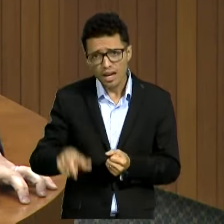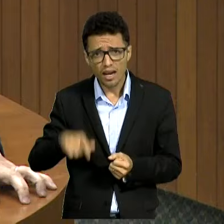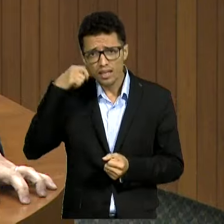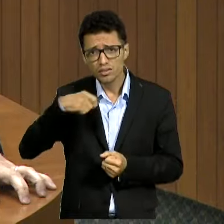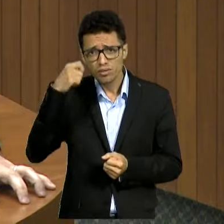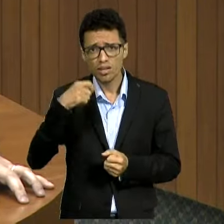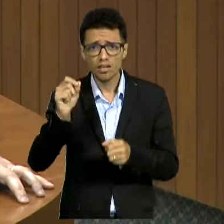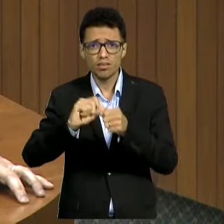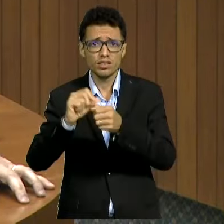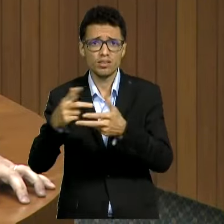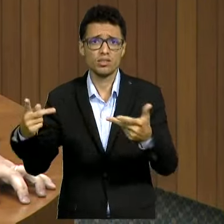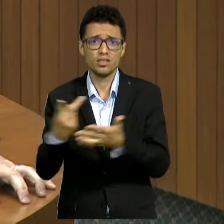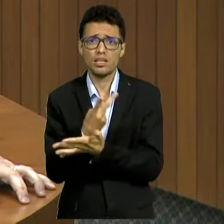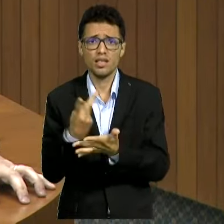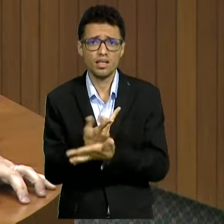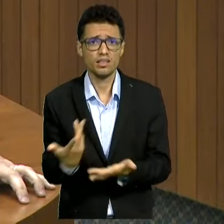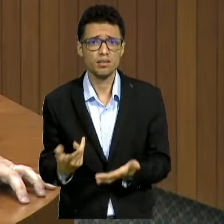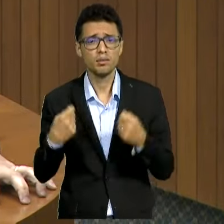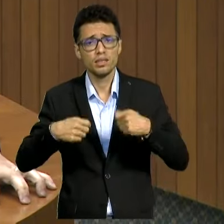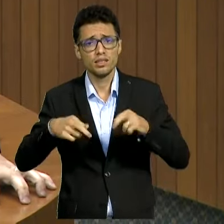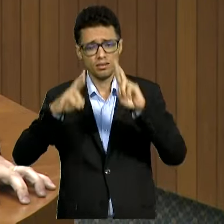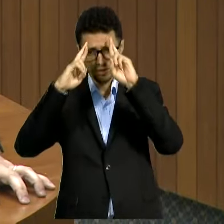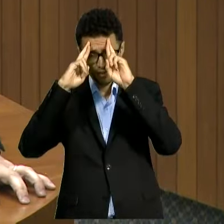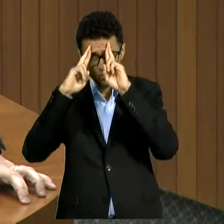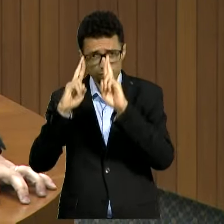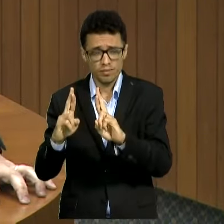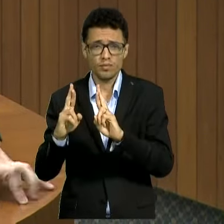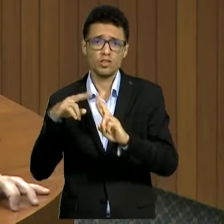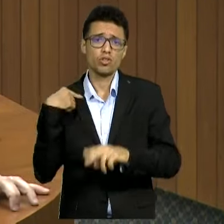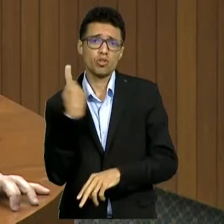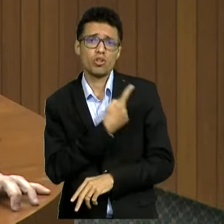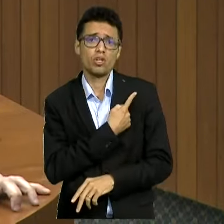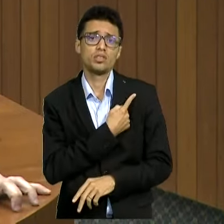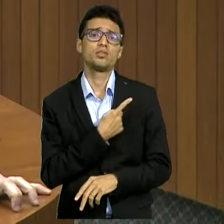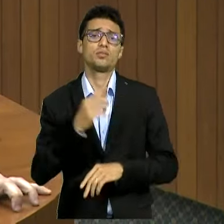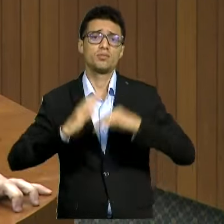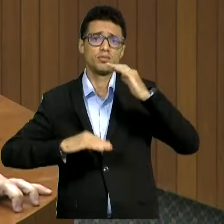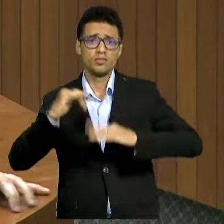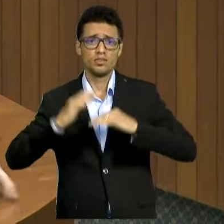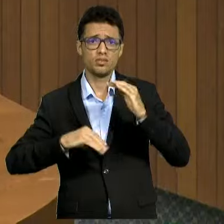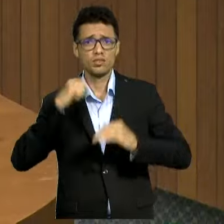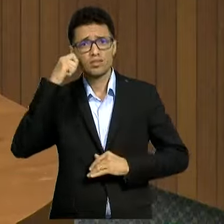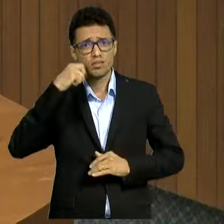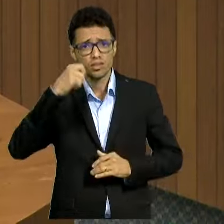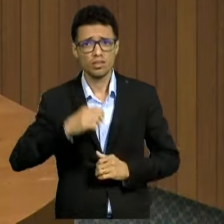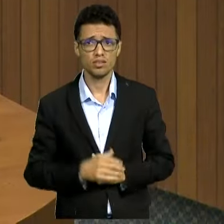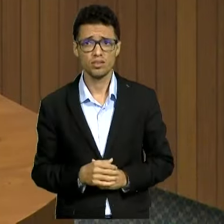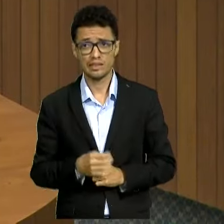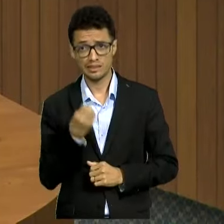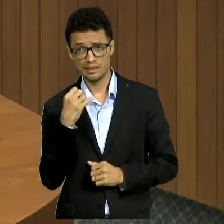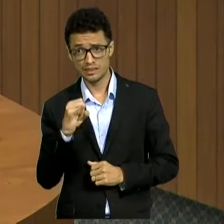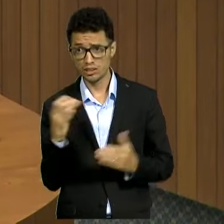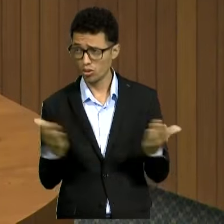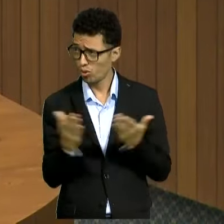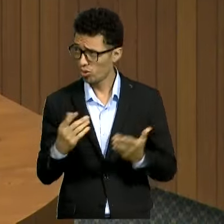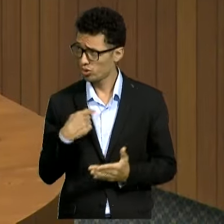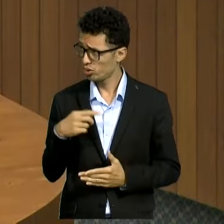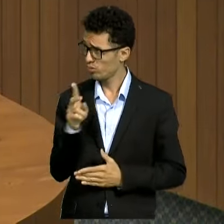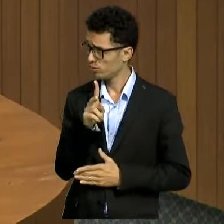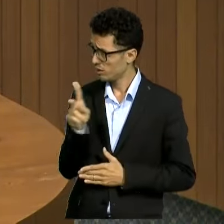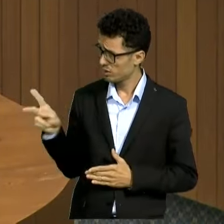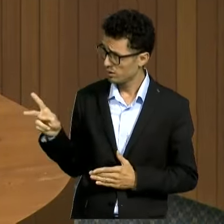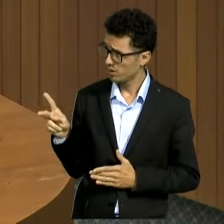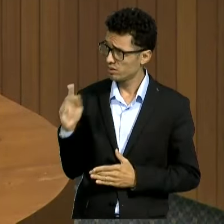das instituições, pela respeitabilidade da nossa profissão. Se hoje, presidente Iracema, eu ando de cabeça